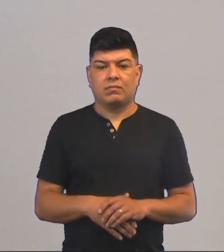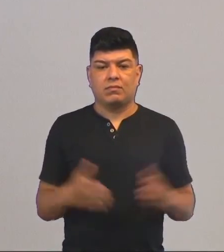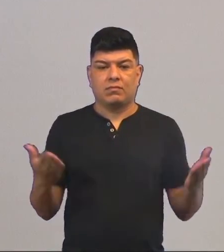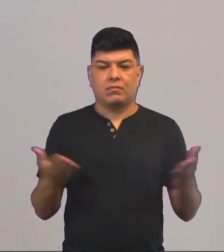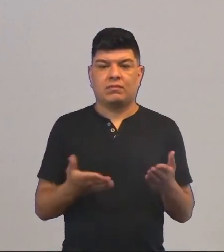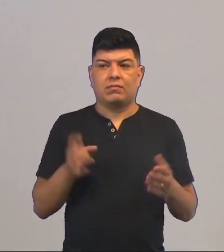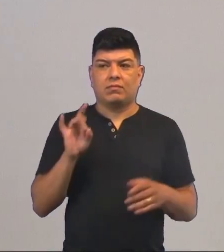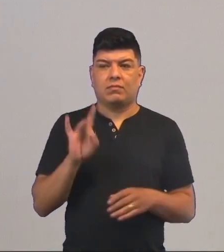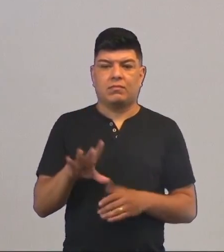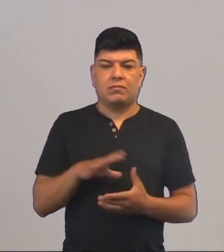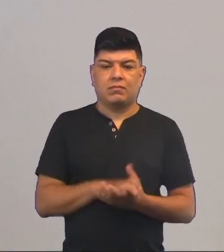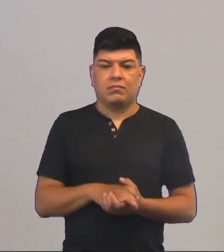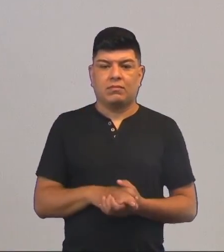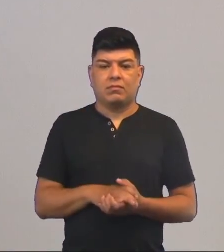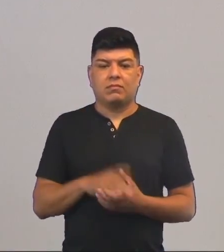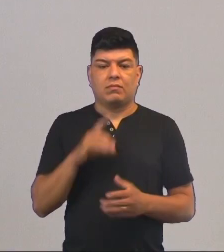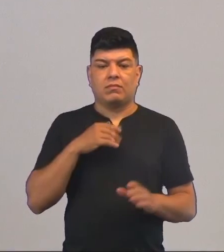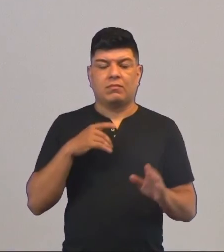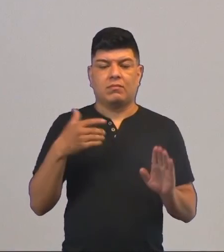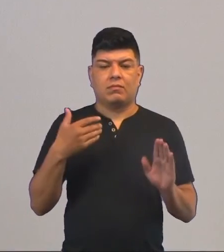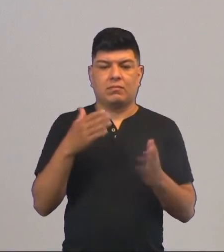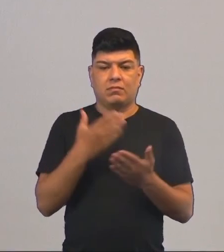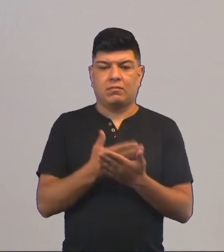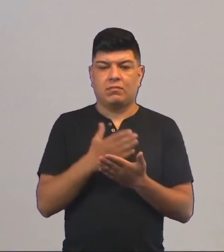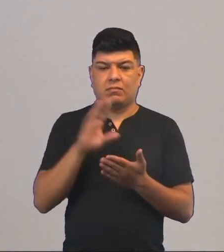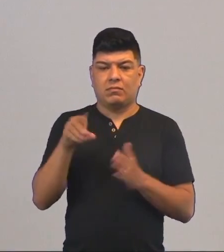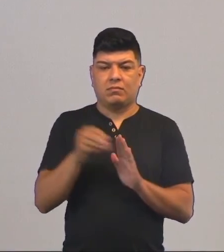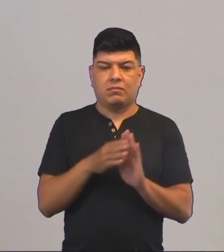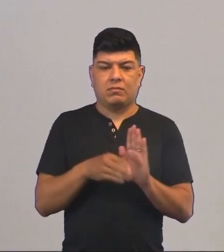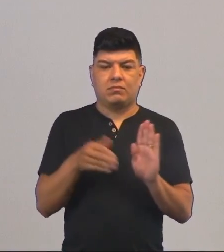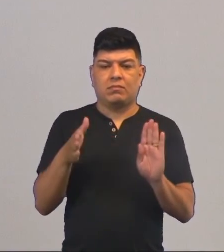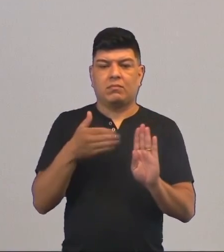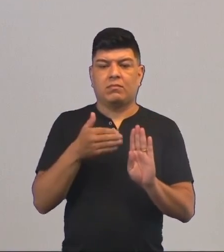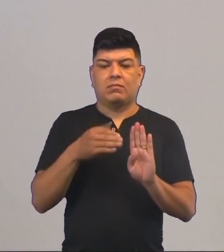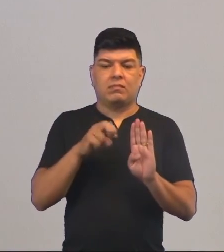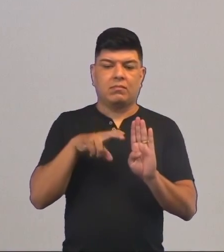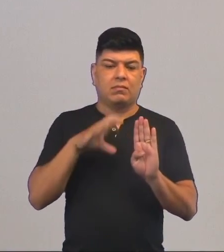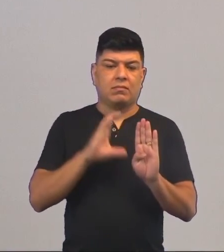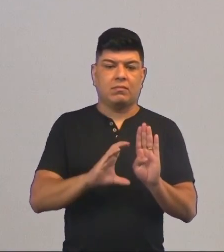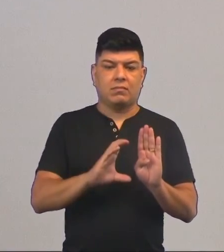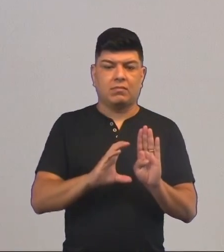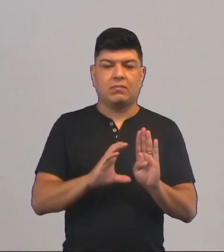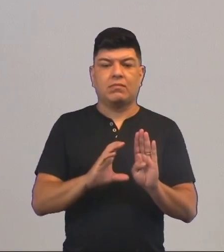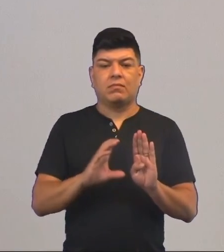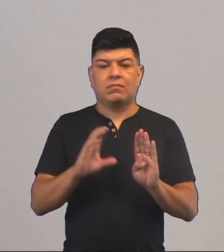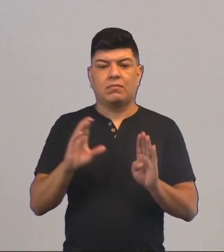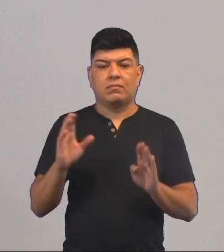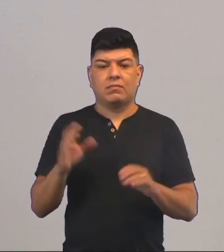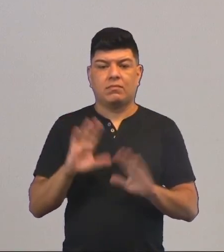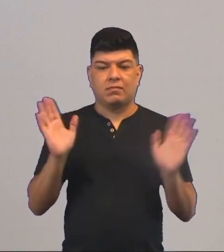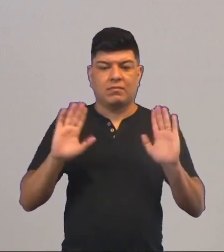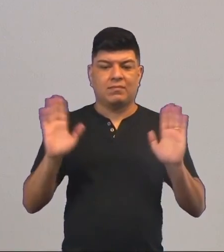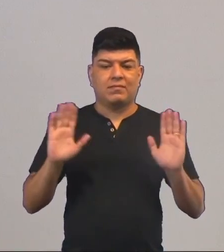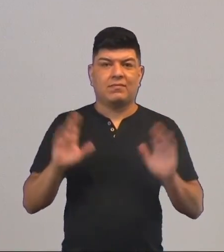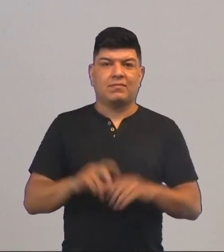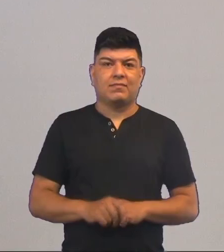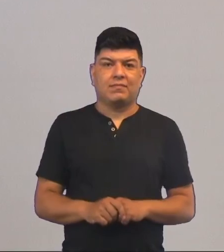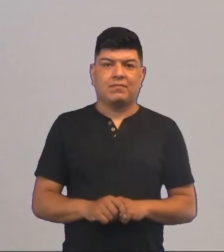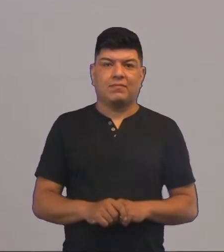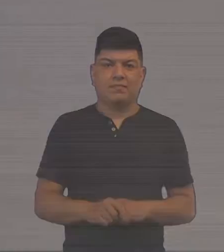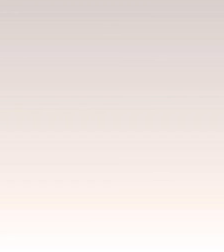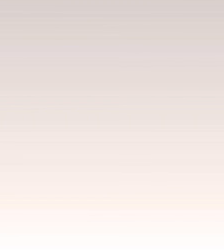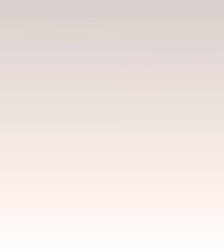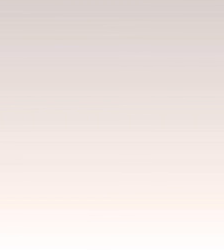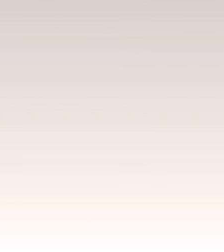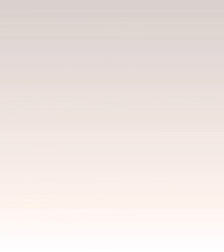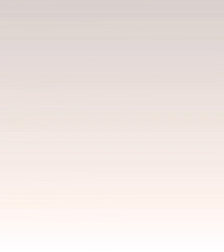Por hoje é só. Para ter acesso a esse e demais conteúdos, acesse a plataforma Eduque. Até a próxima aula.